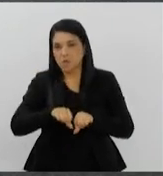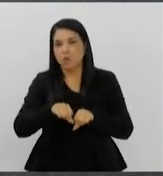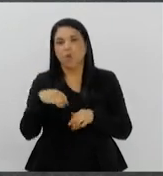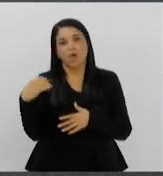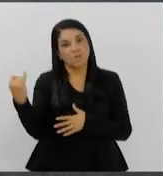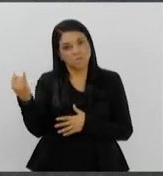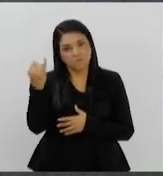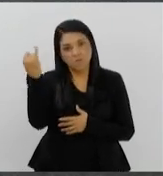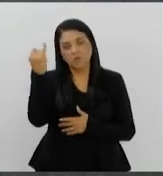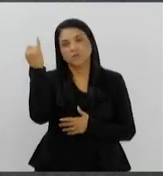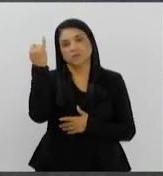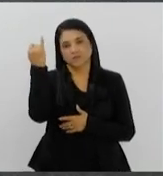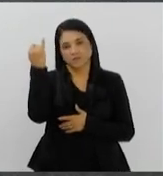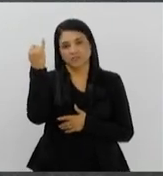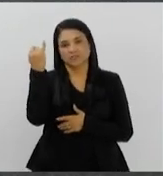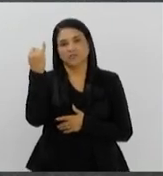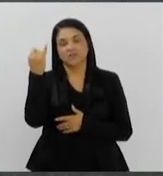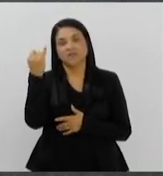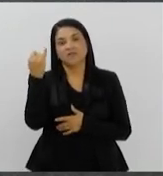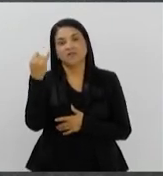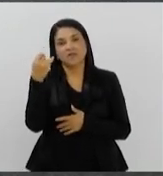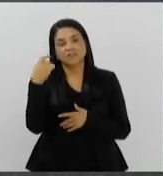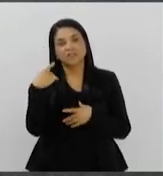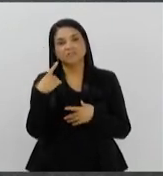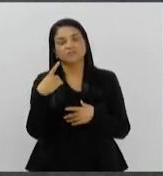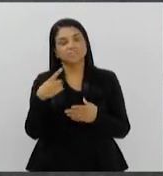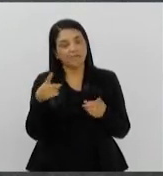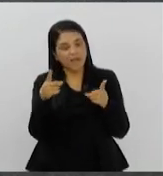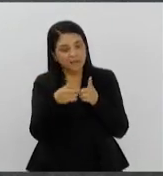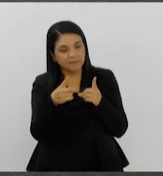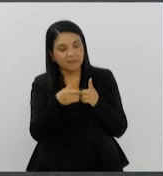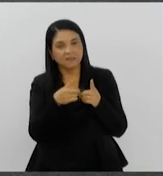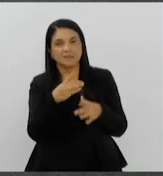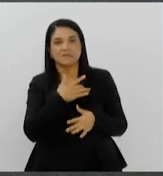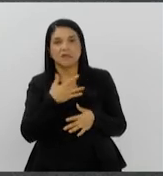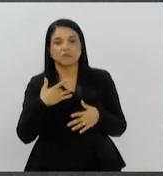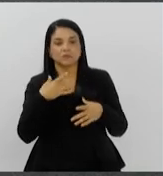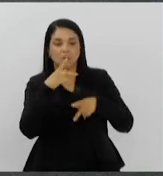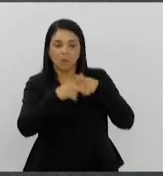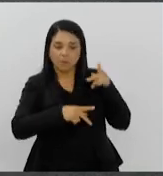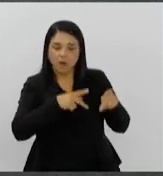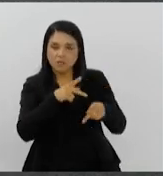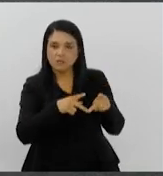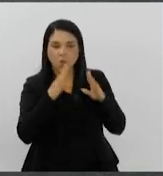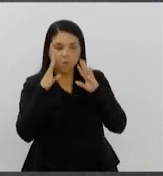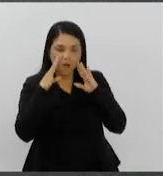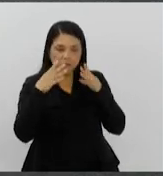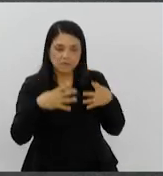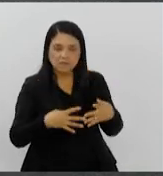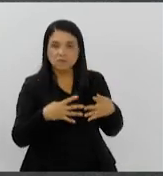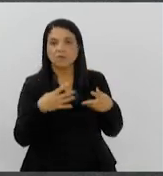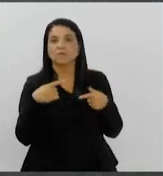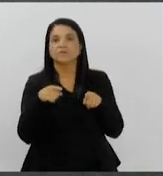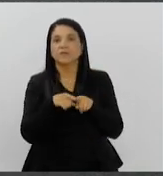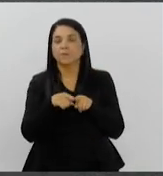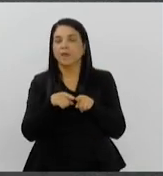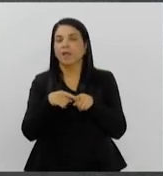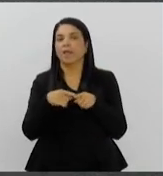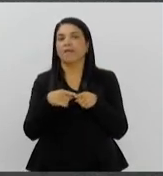que a gente atenda à saúde da população, para que a gente caminhe no sentido